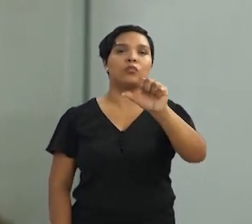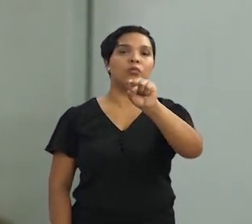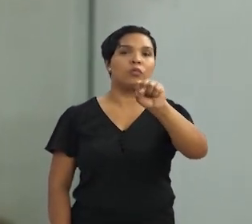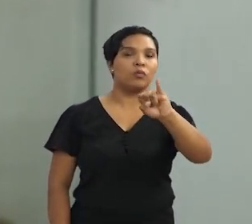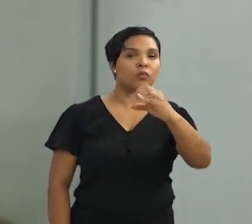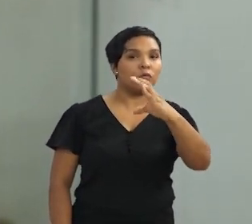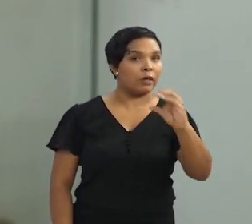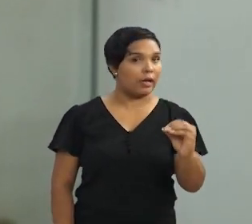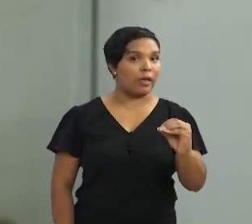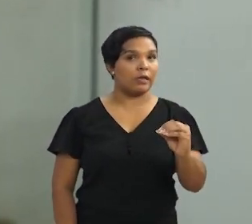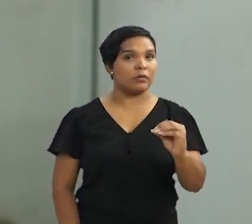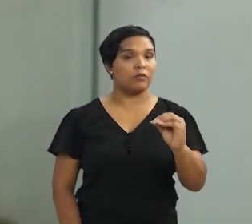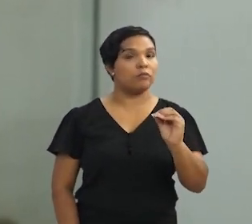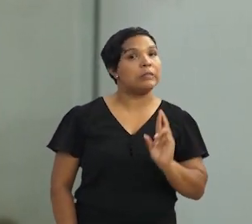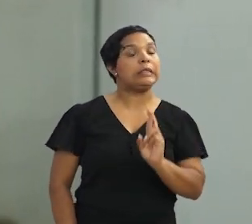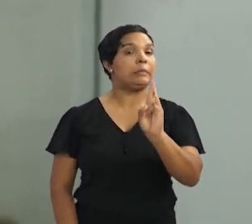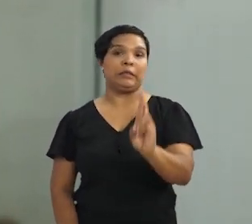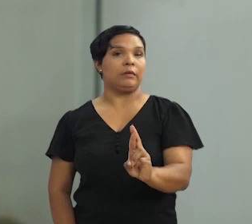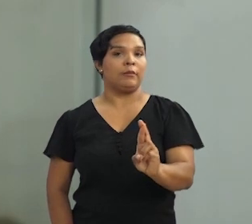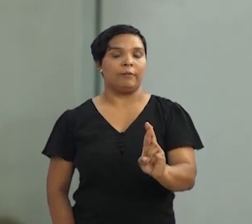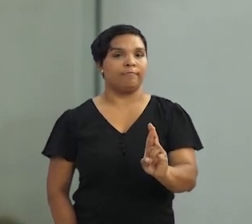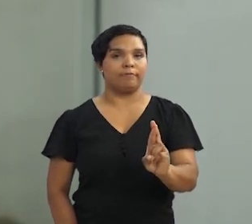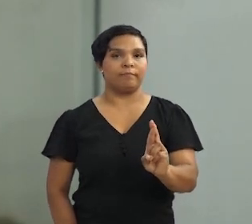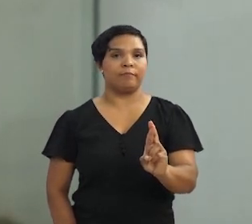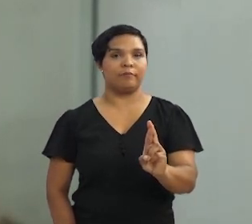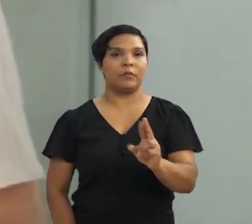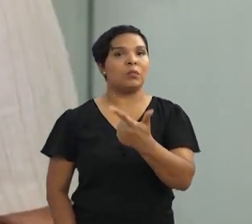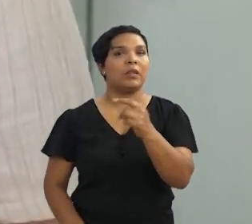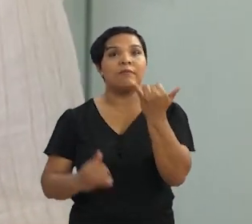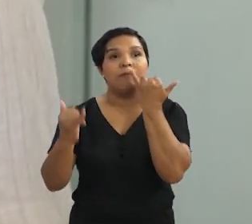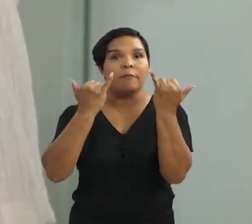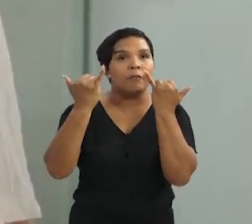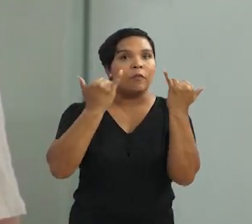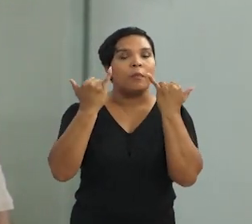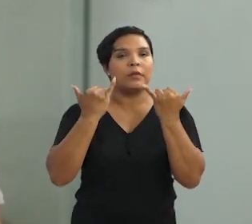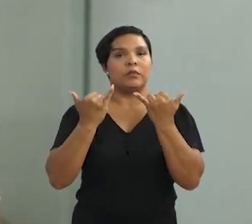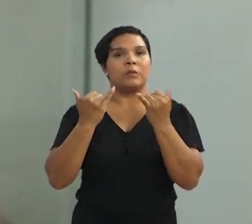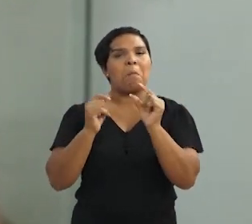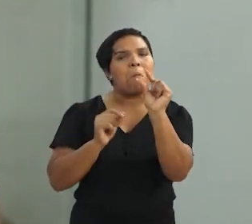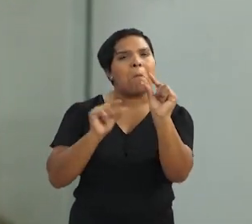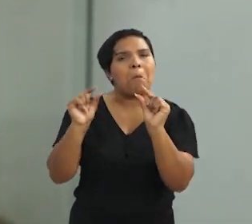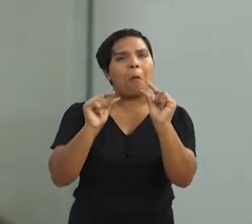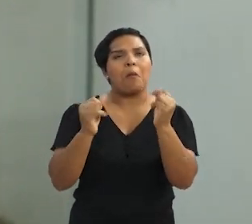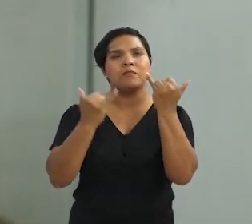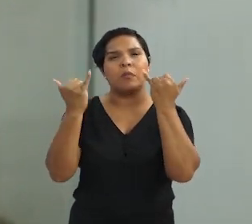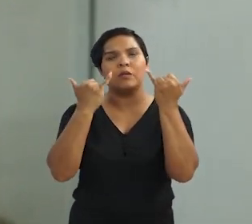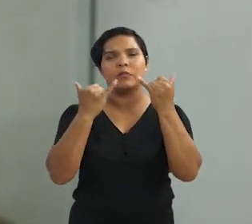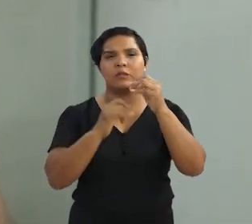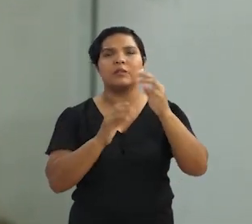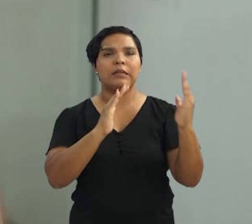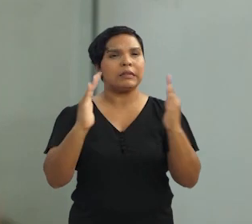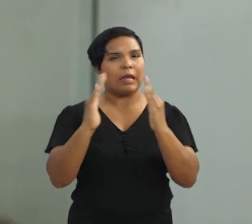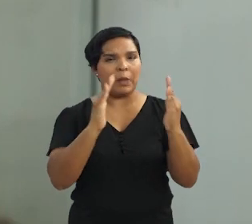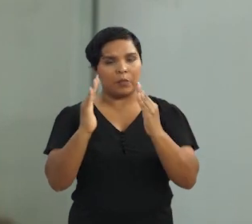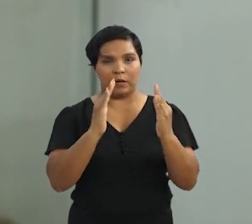no mundo todo, ele não é bem representado assim, em termos de formações, né? São raras as formações